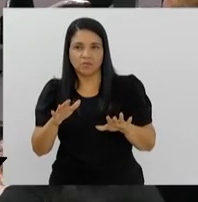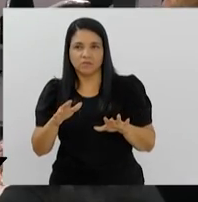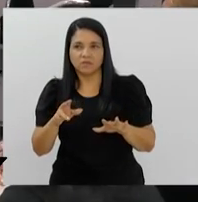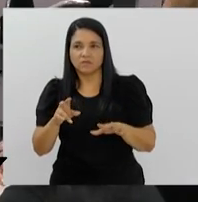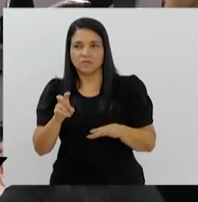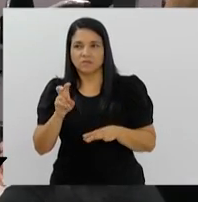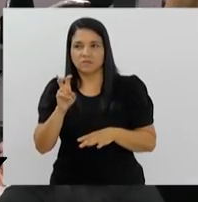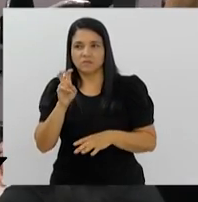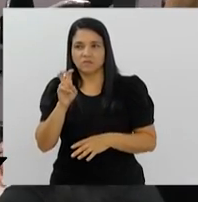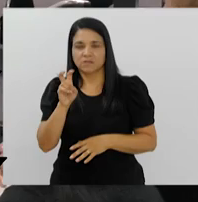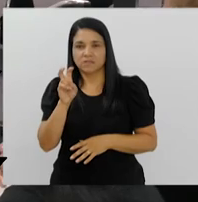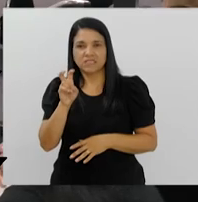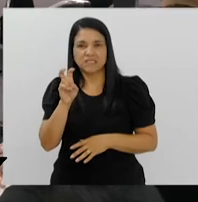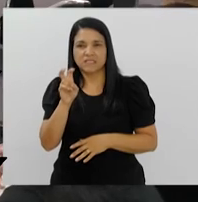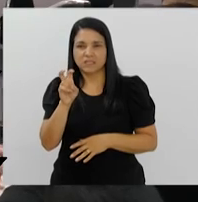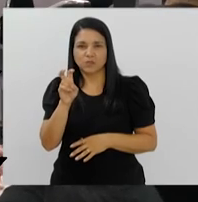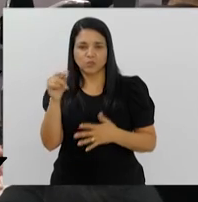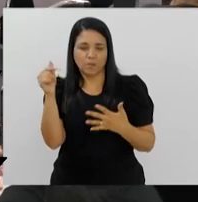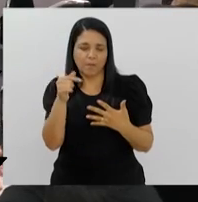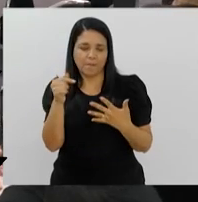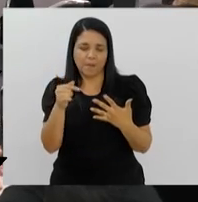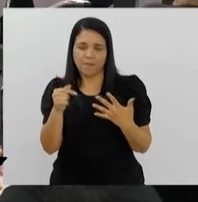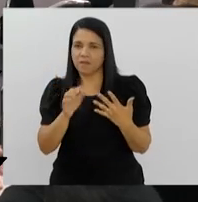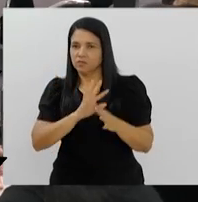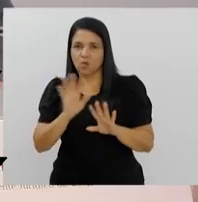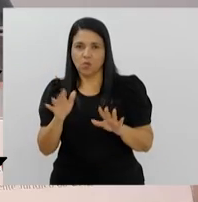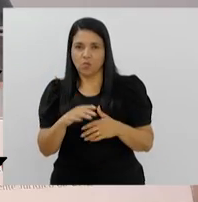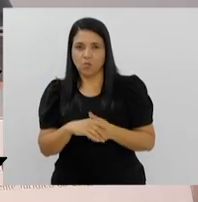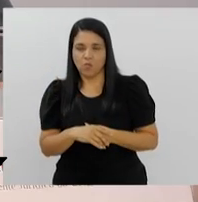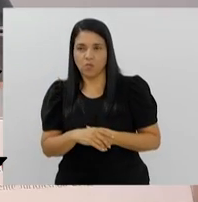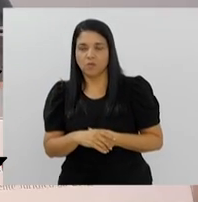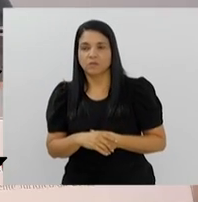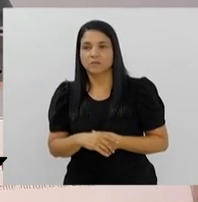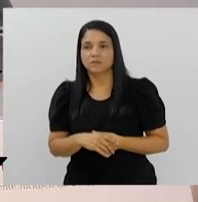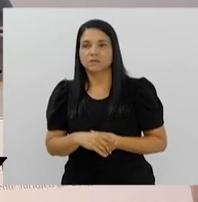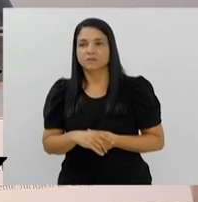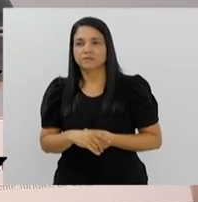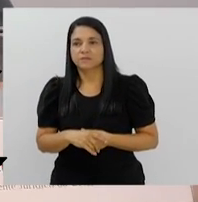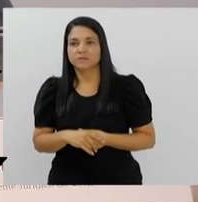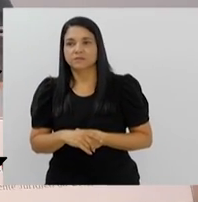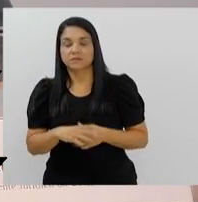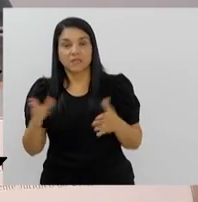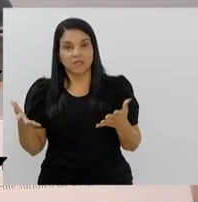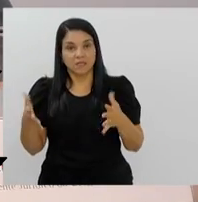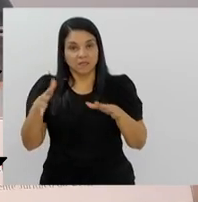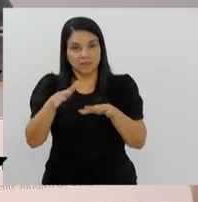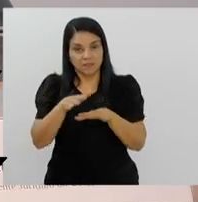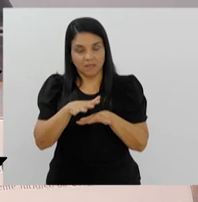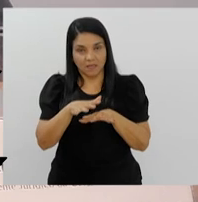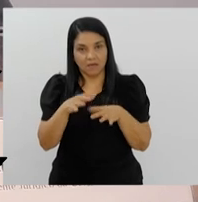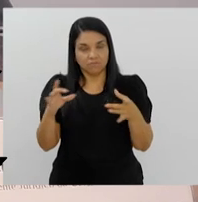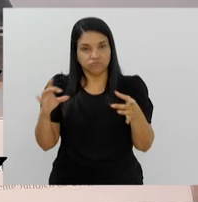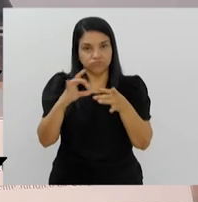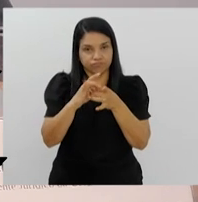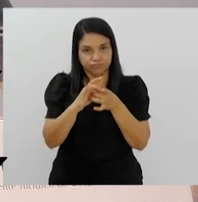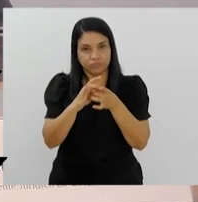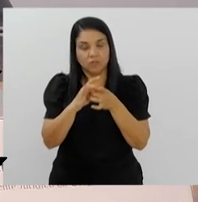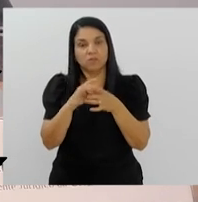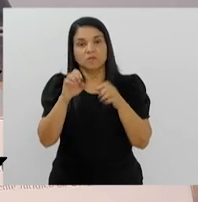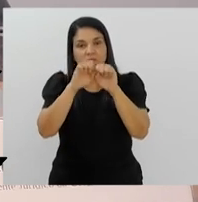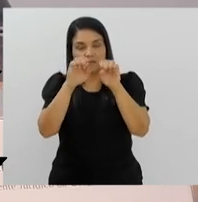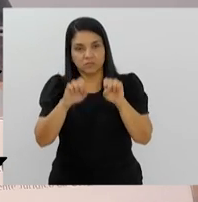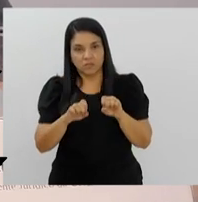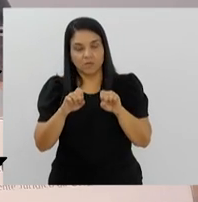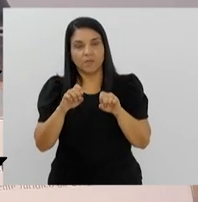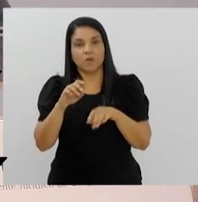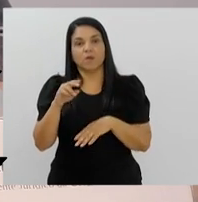itens aqui Deputado se vossa excelência me permitir são cinco itens po L tá é integrar e representar o sistema Unimed no